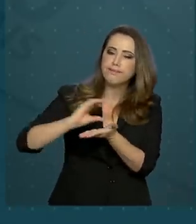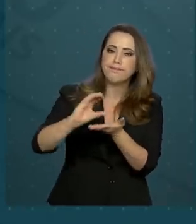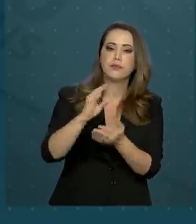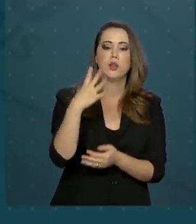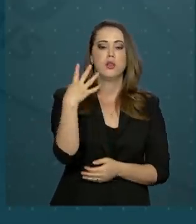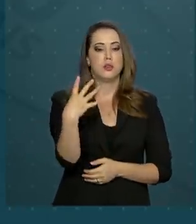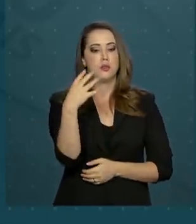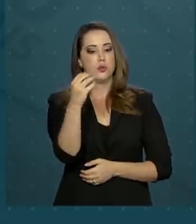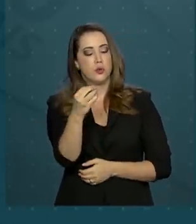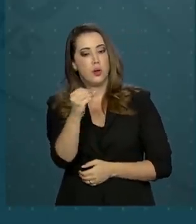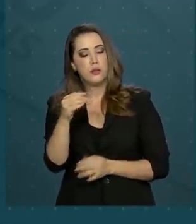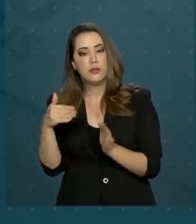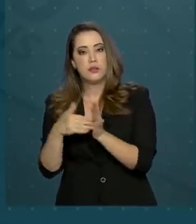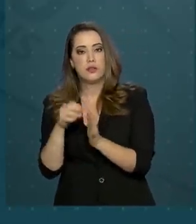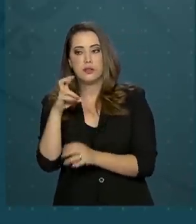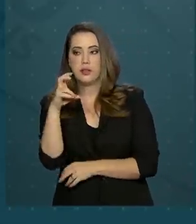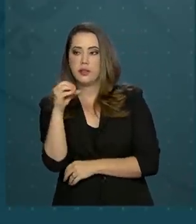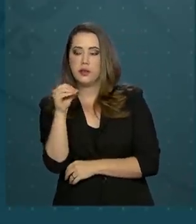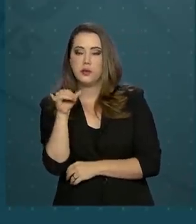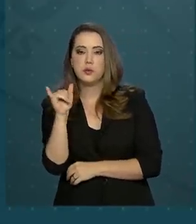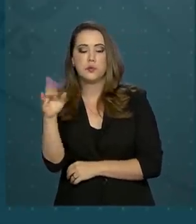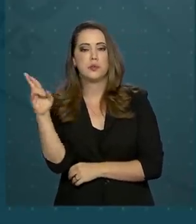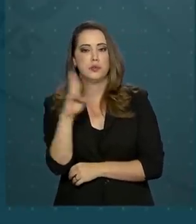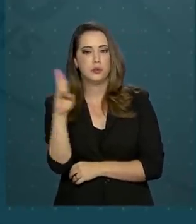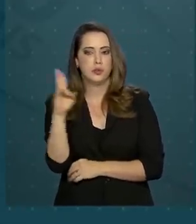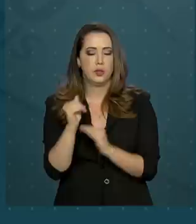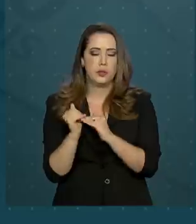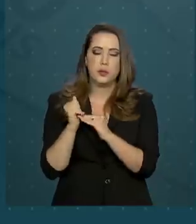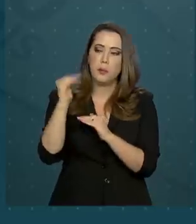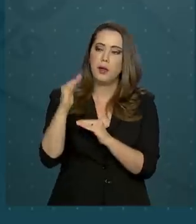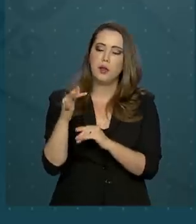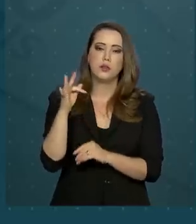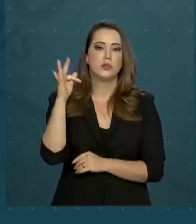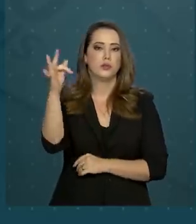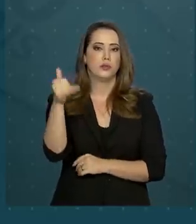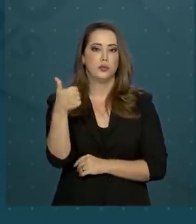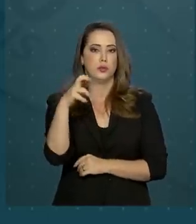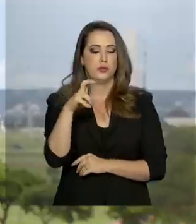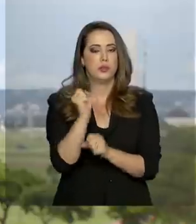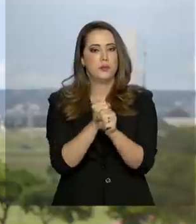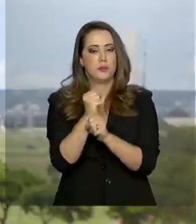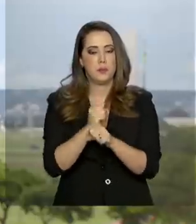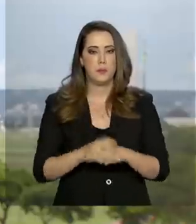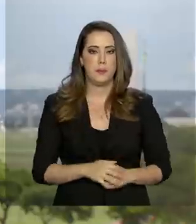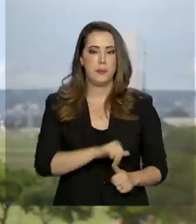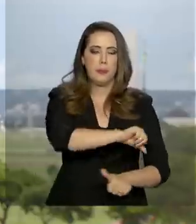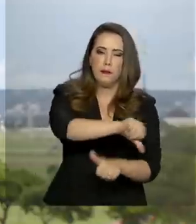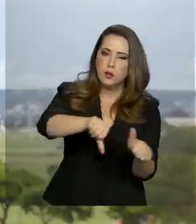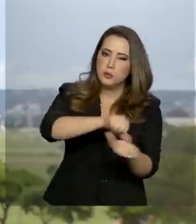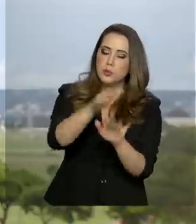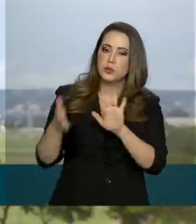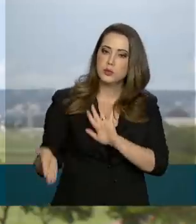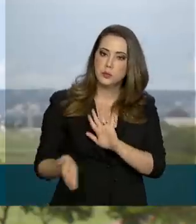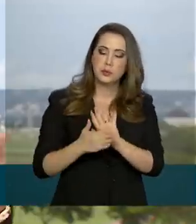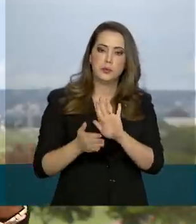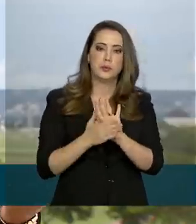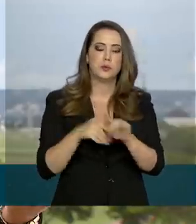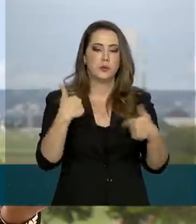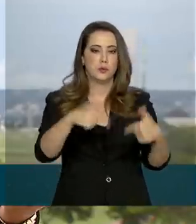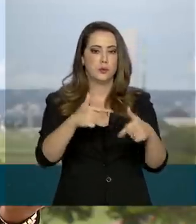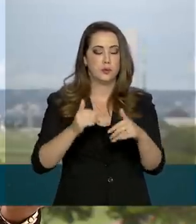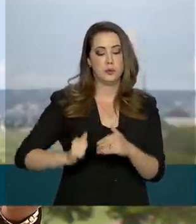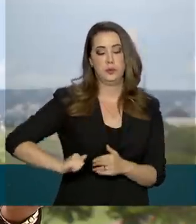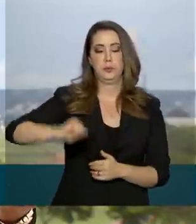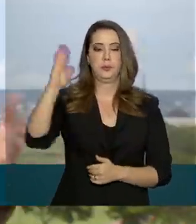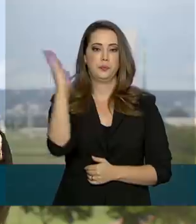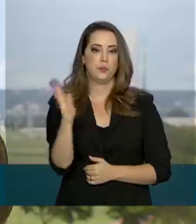400 a 500 bilhões de reais a mais nos próximos 15 anos. As mudanças propostas no programa Mais Brasil